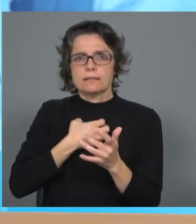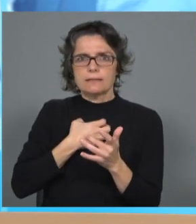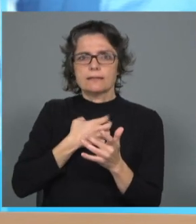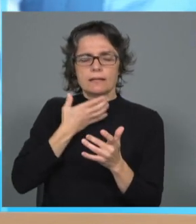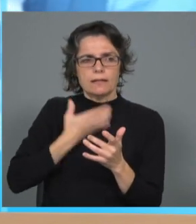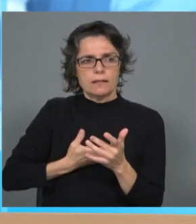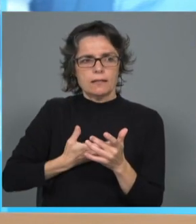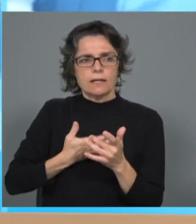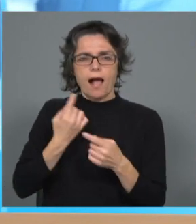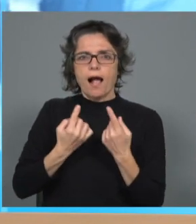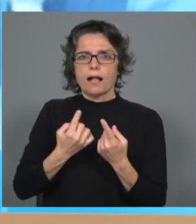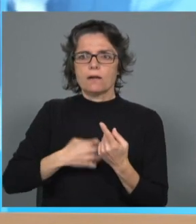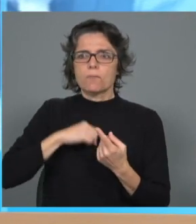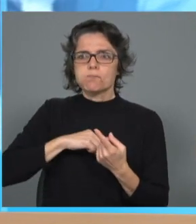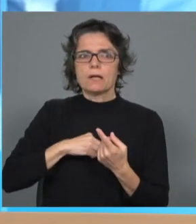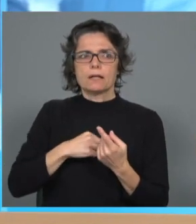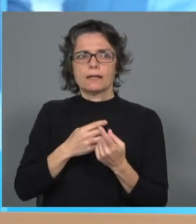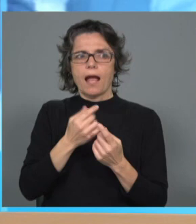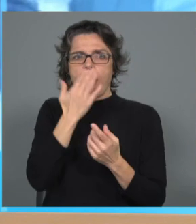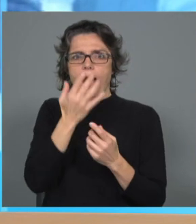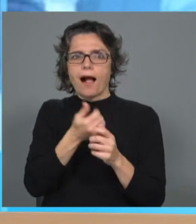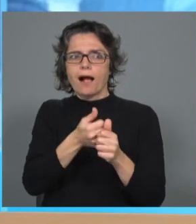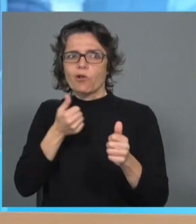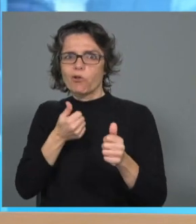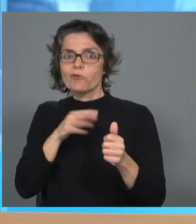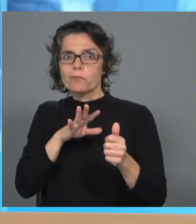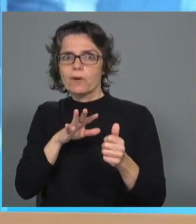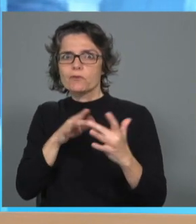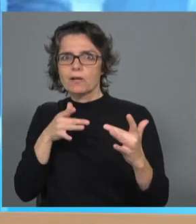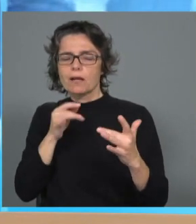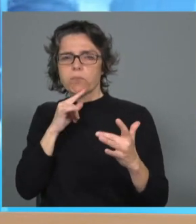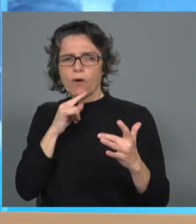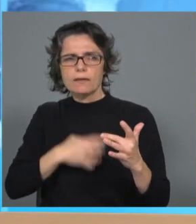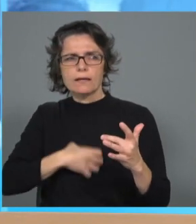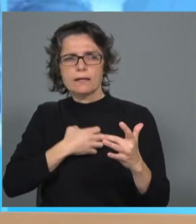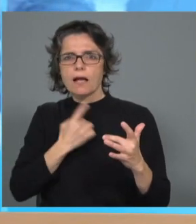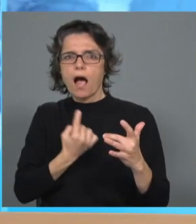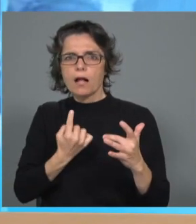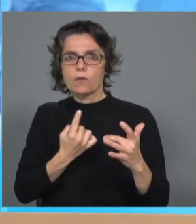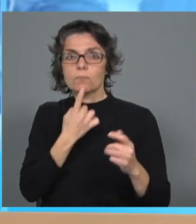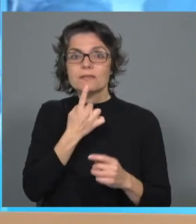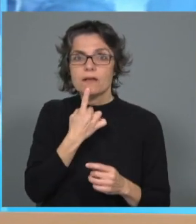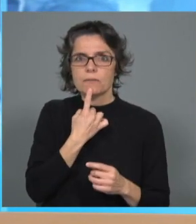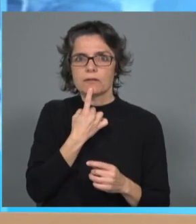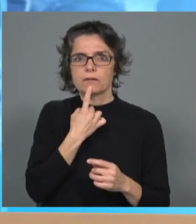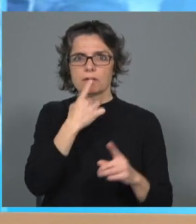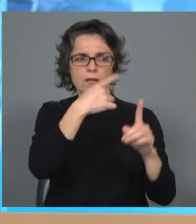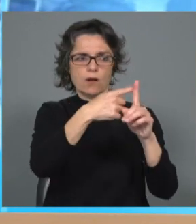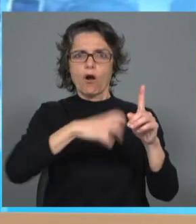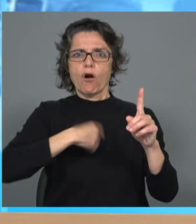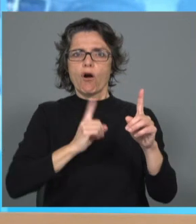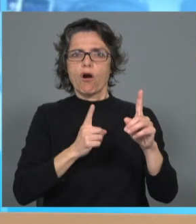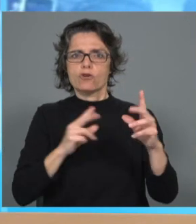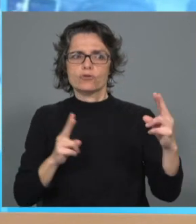muito distantes desta vivência da cruz, e conseguimos perceber que eles, afinal, entendem o significado desta possibilidade